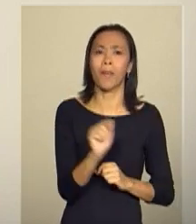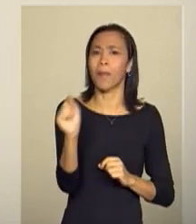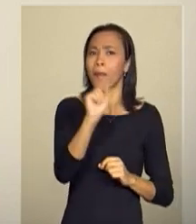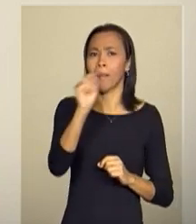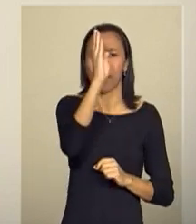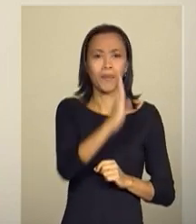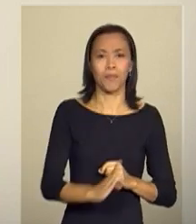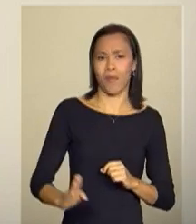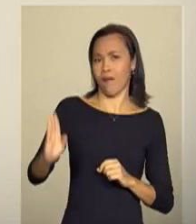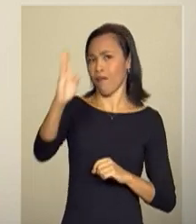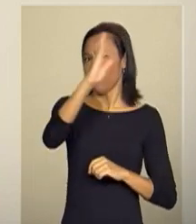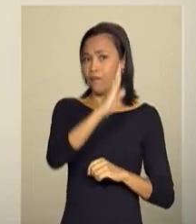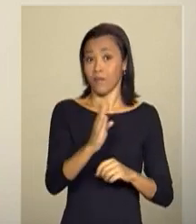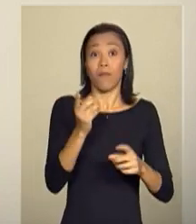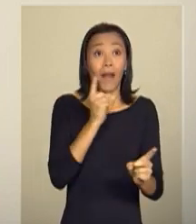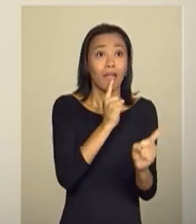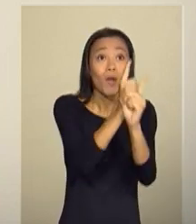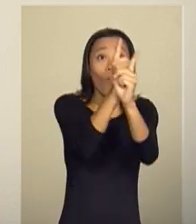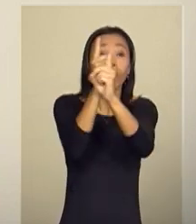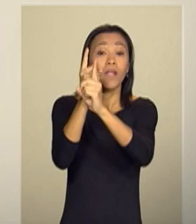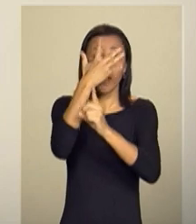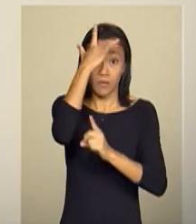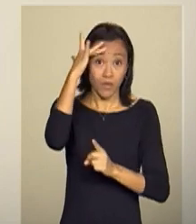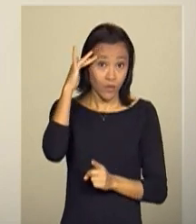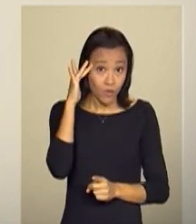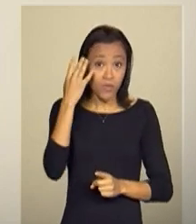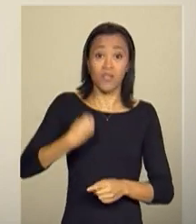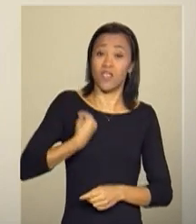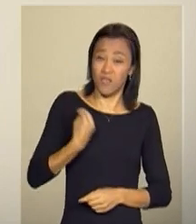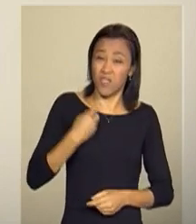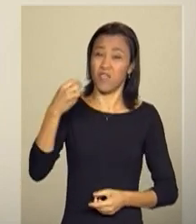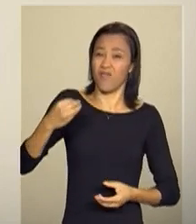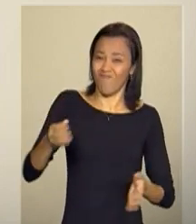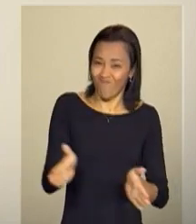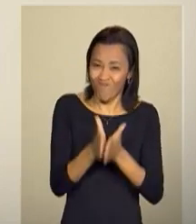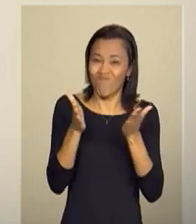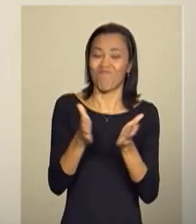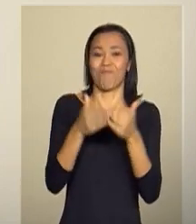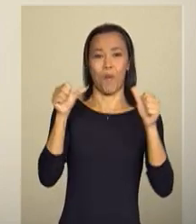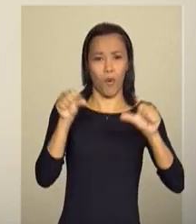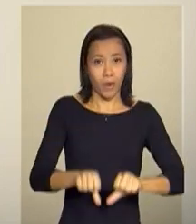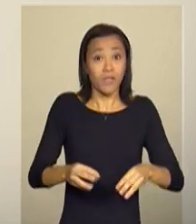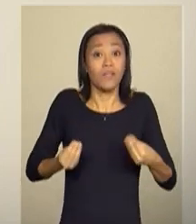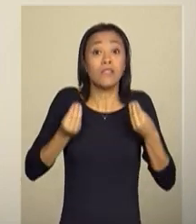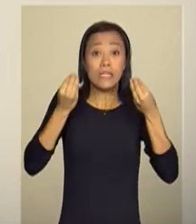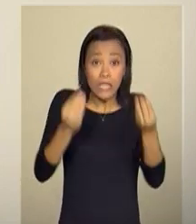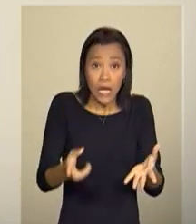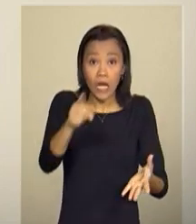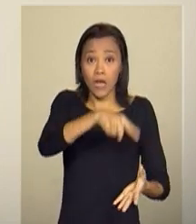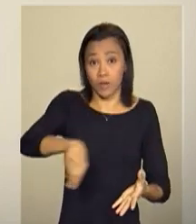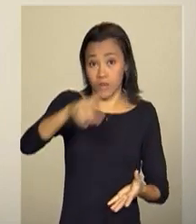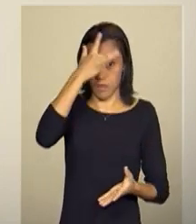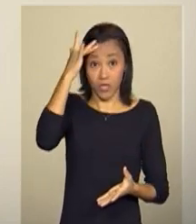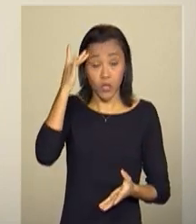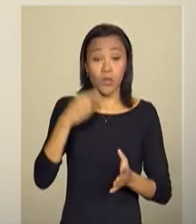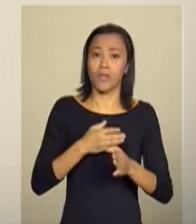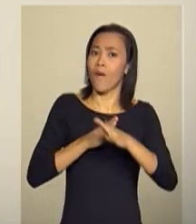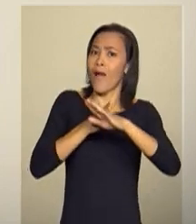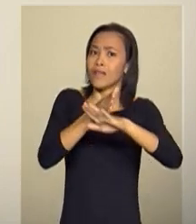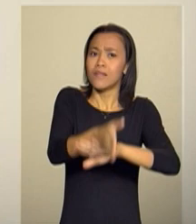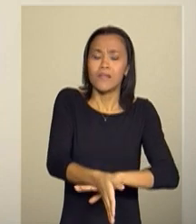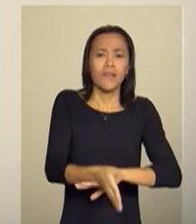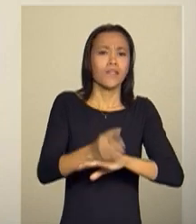enorme país identificando as pessoas em situação de extrema pobreza e dando a elas o acesso a todas as